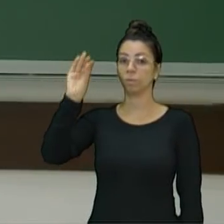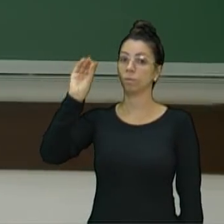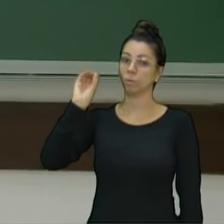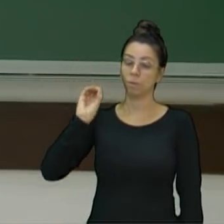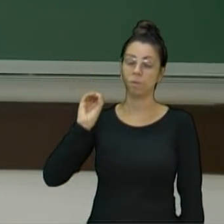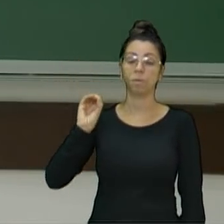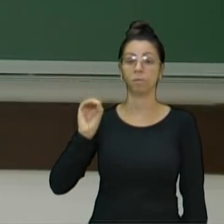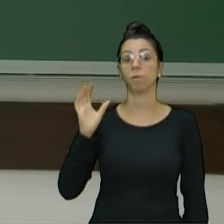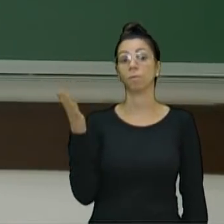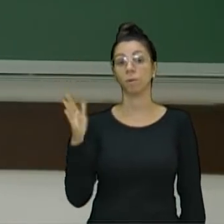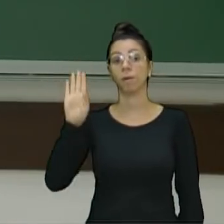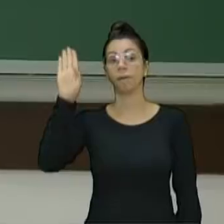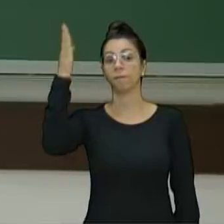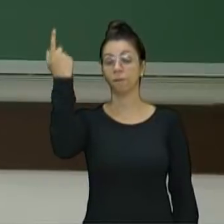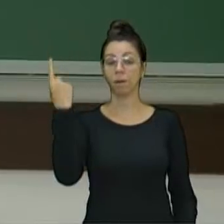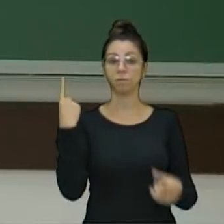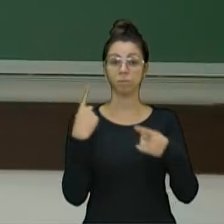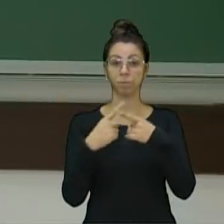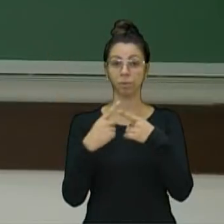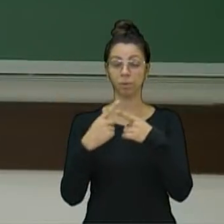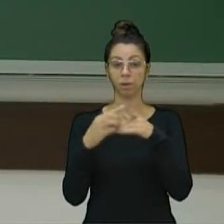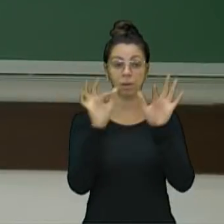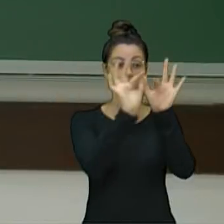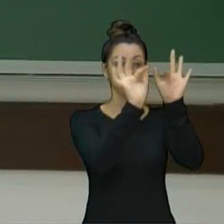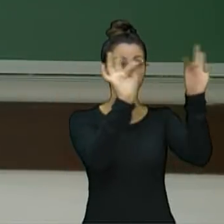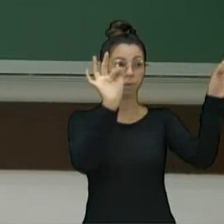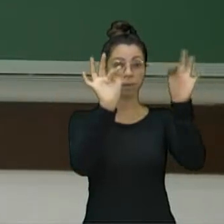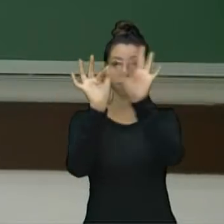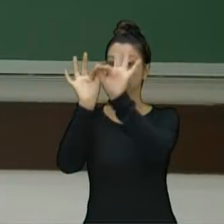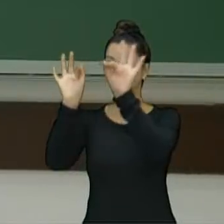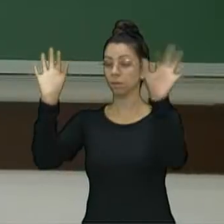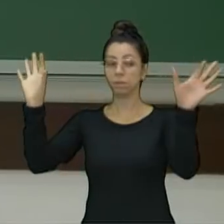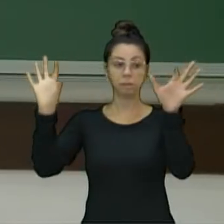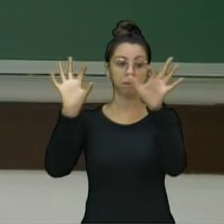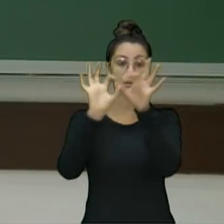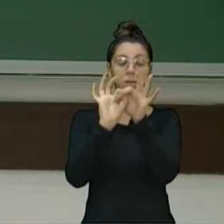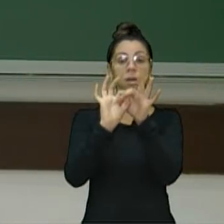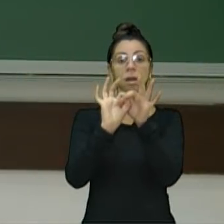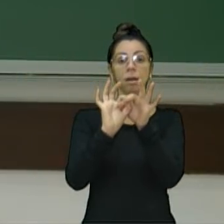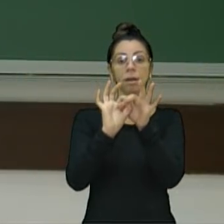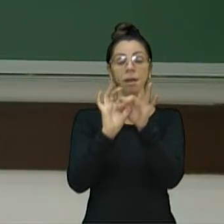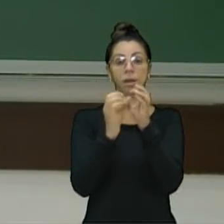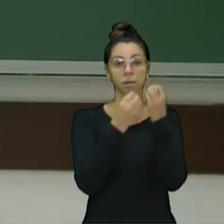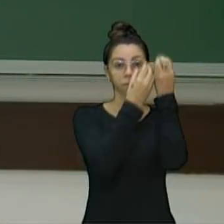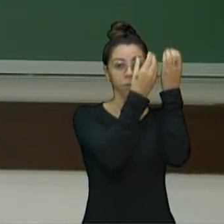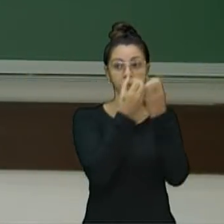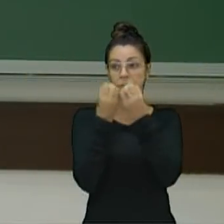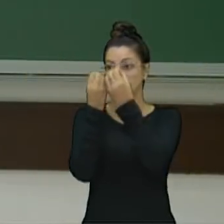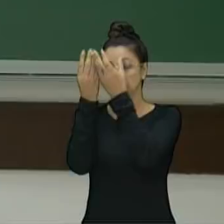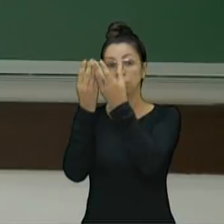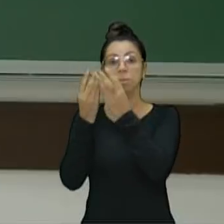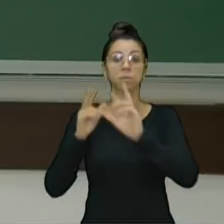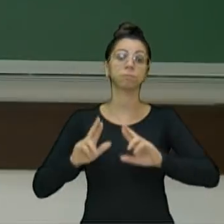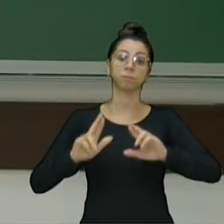ele liga duas frases com ideias diferentes e não similares.